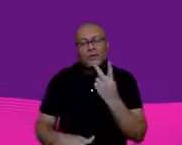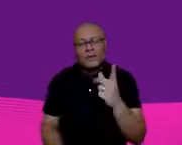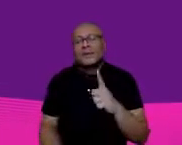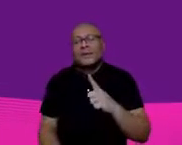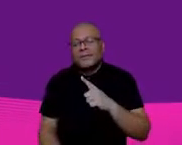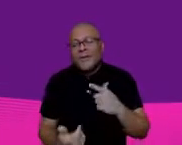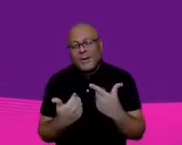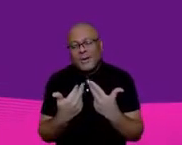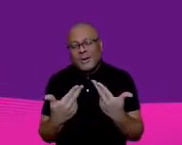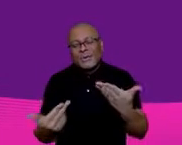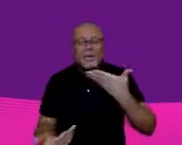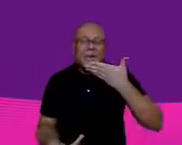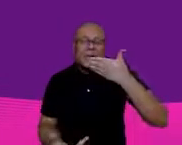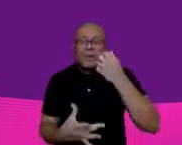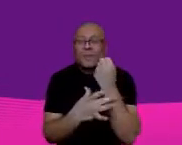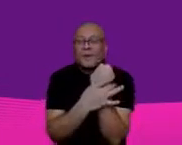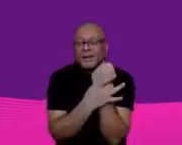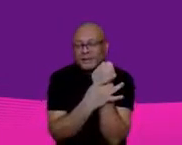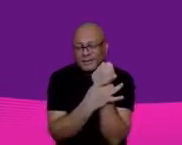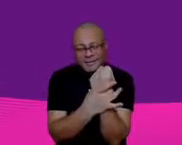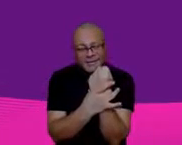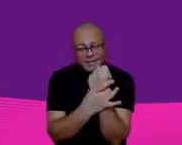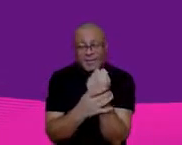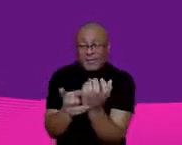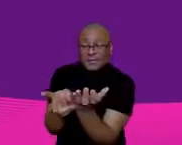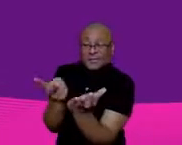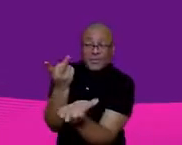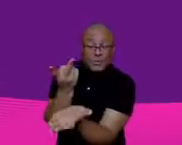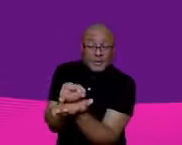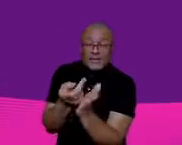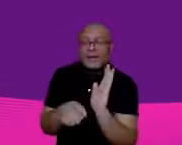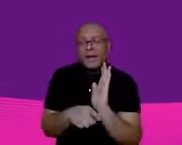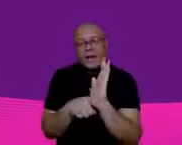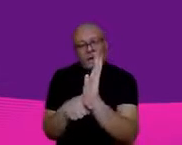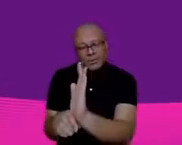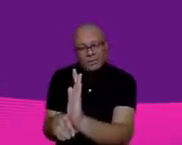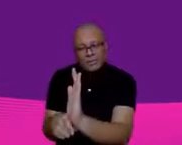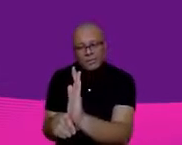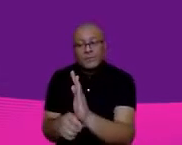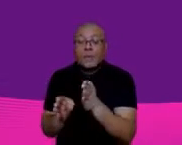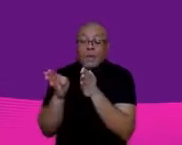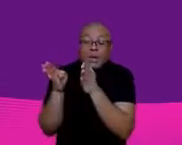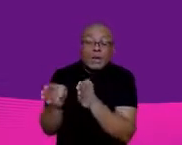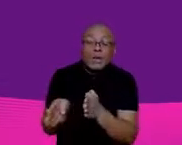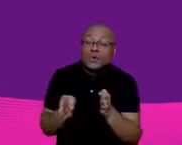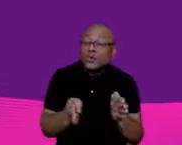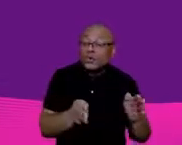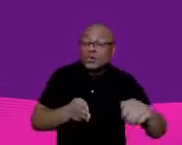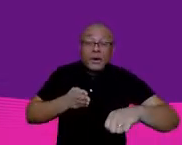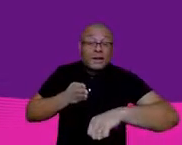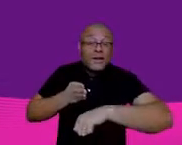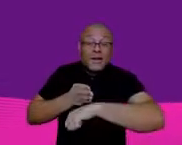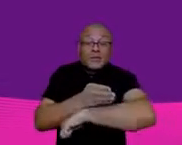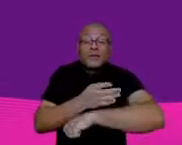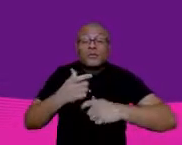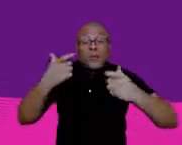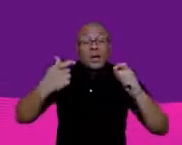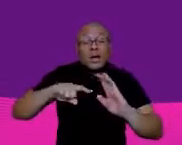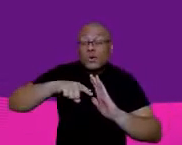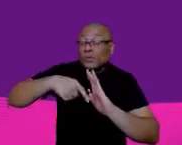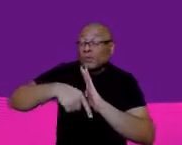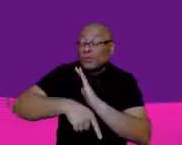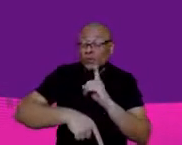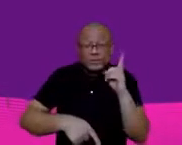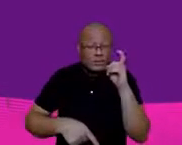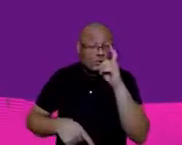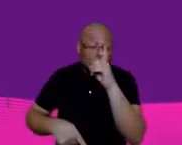e a garantir uma segurança maior para o paciente. Estruturas delicadas em locais profundos, difícil acesso, como